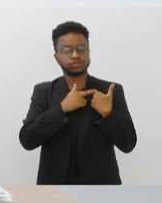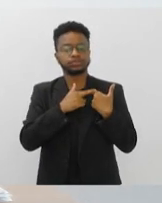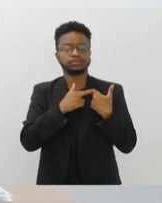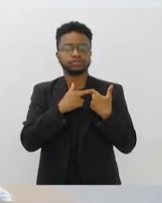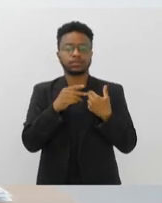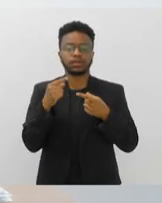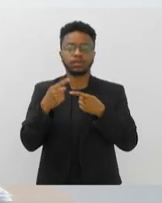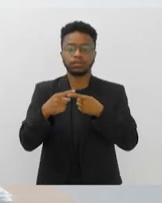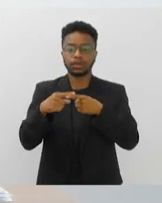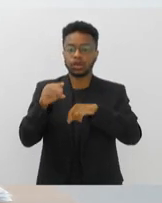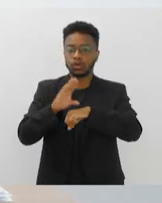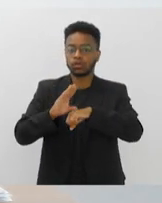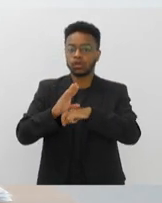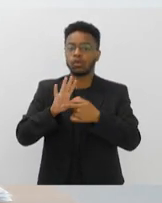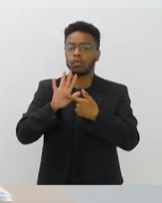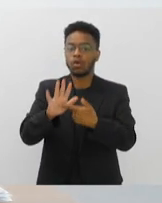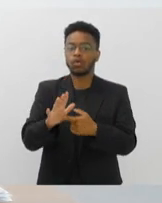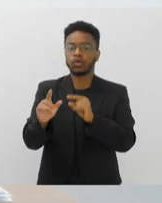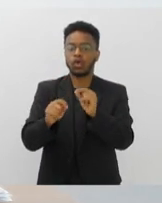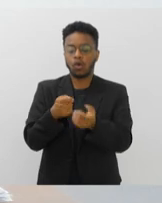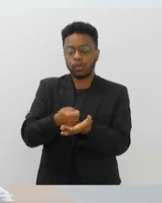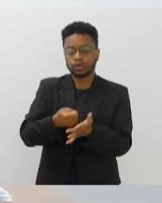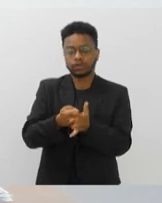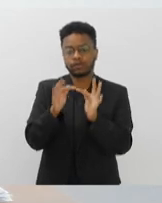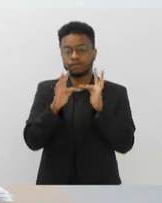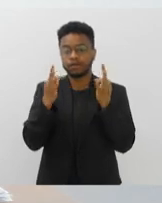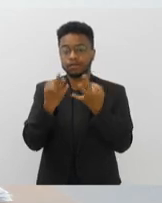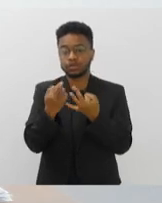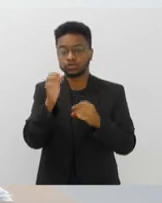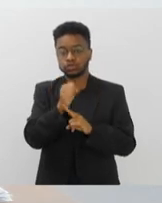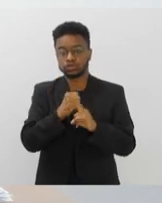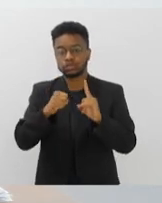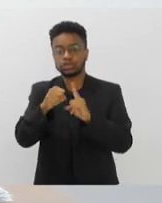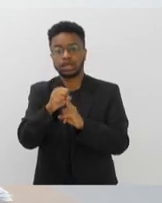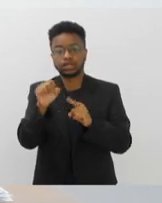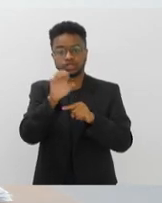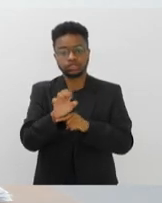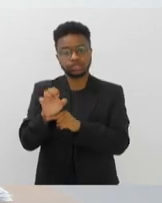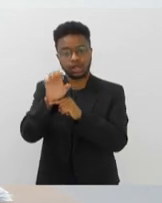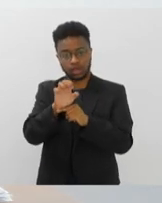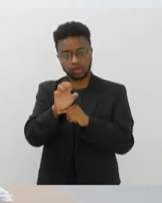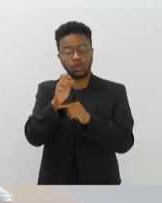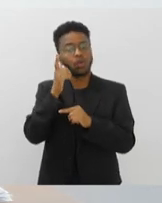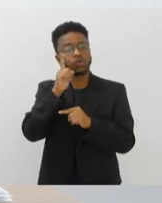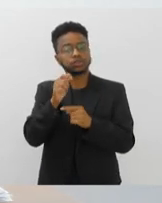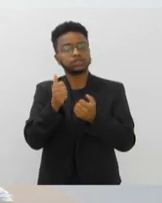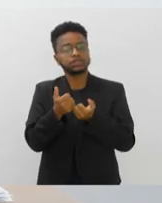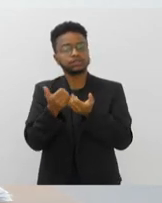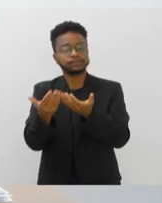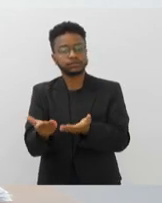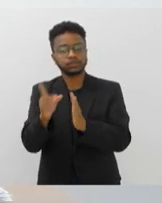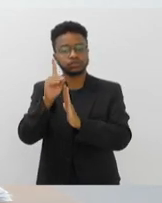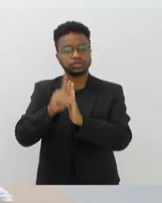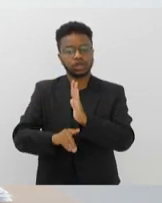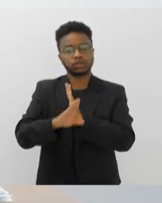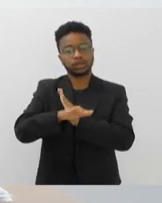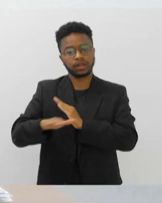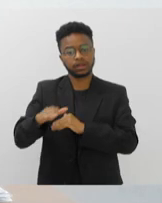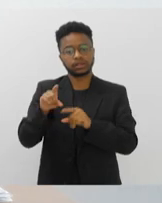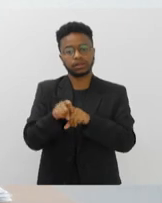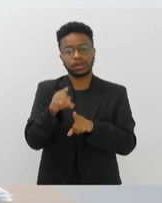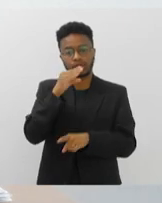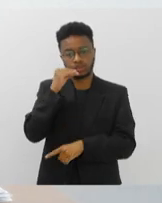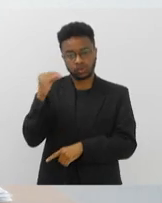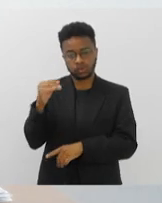Quando a constituição diz que é dever da família da sociedade do Estado assegurar com prioridade absoluta de o direito de crianças e adolescentes